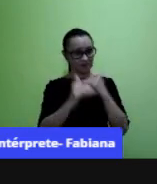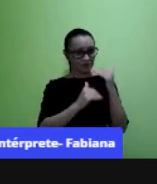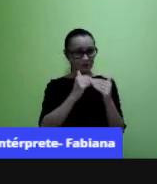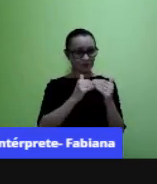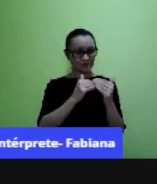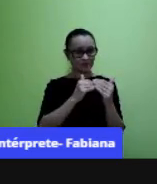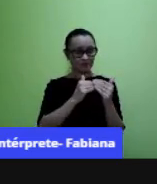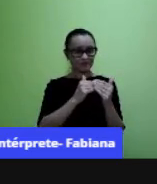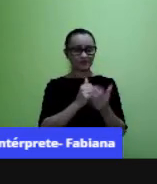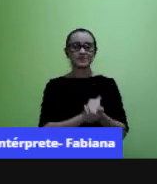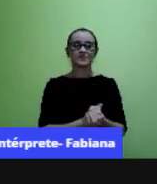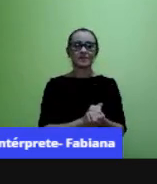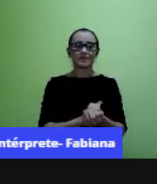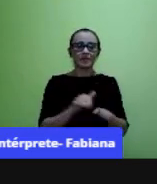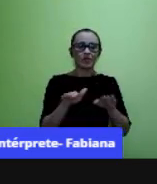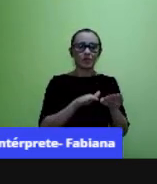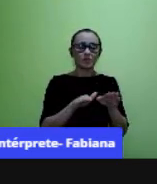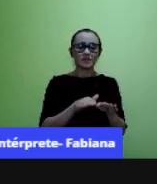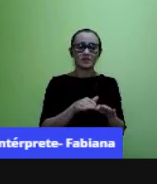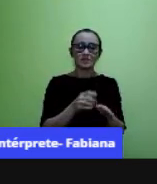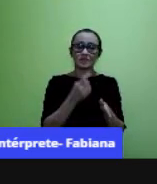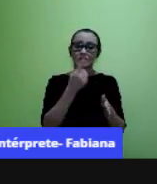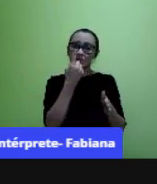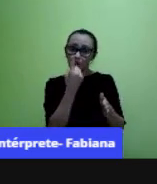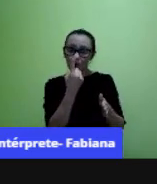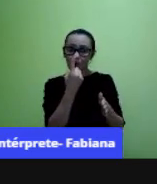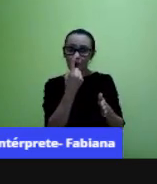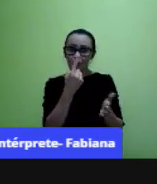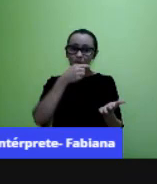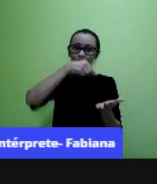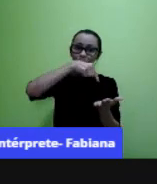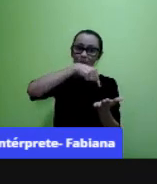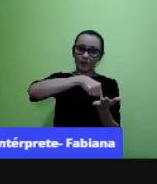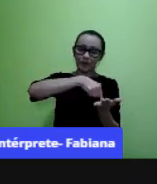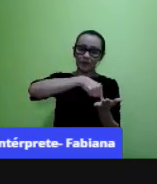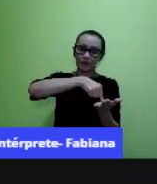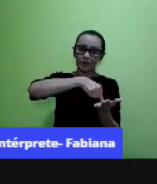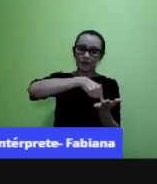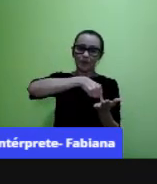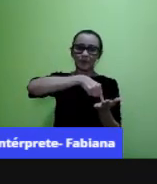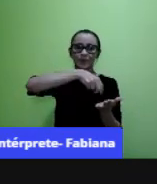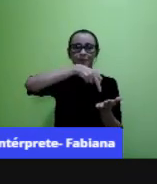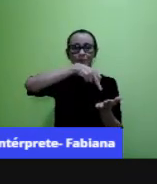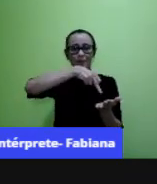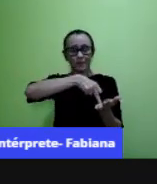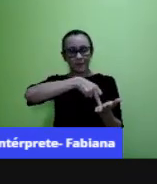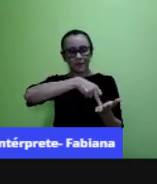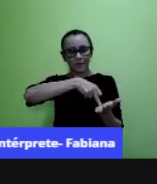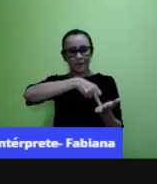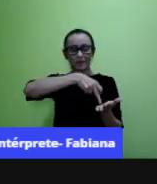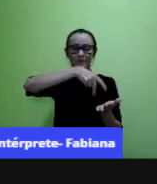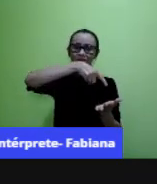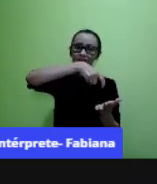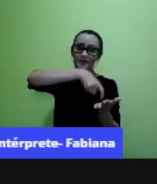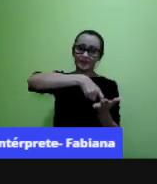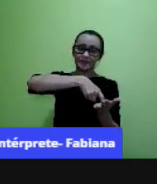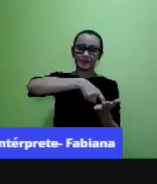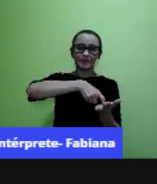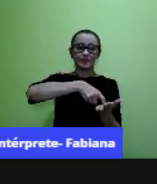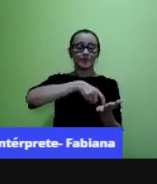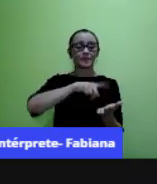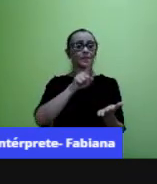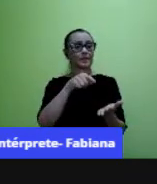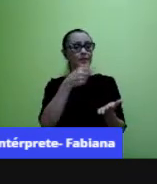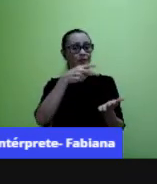saiu daquele movimento que ela precisava de auxílio de um pé e depois de outro pé, para depois ela tirar os 2 pés do